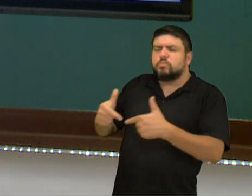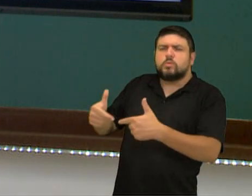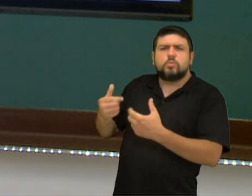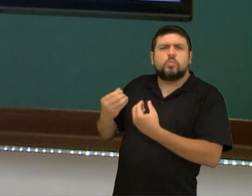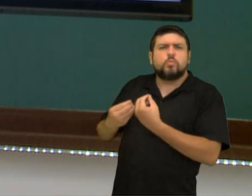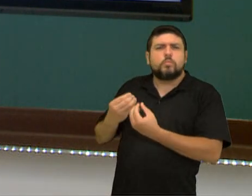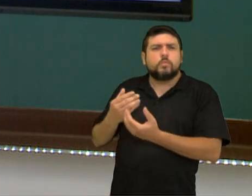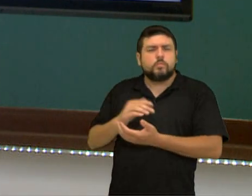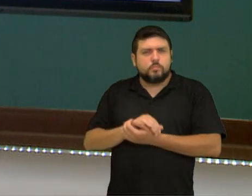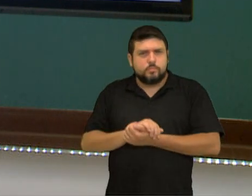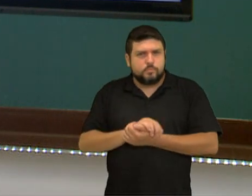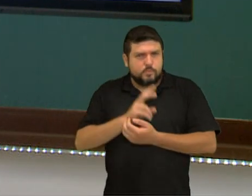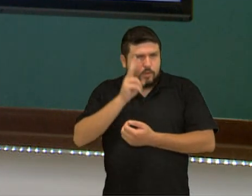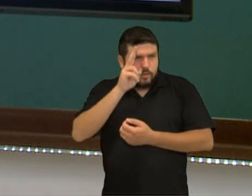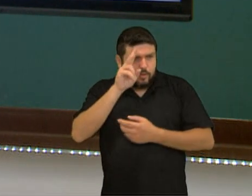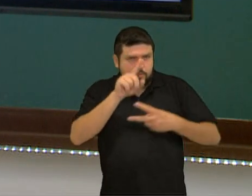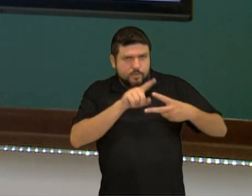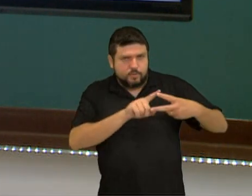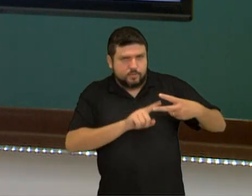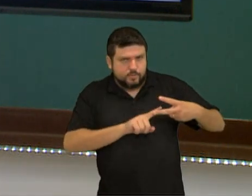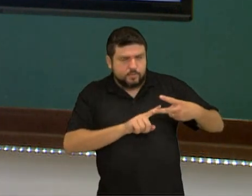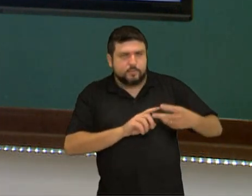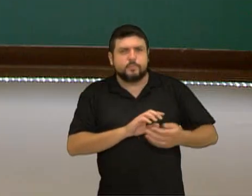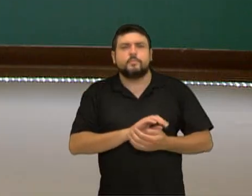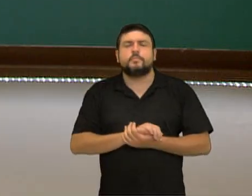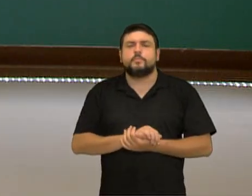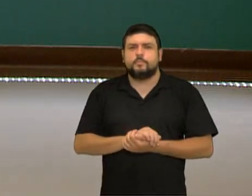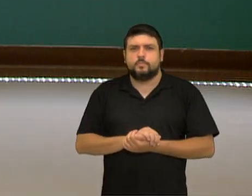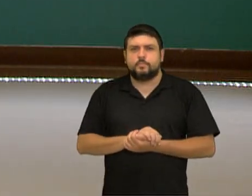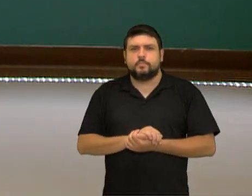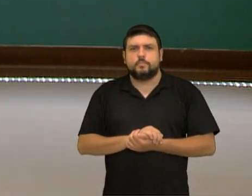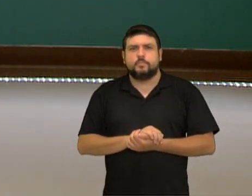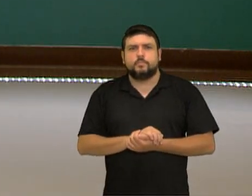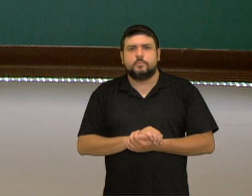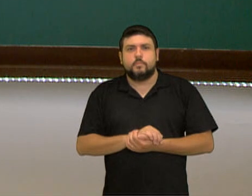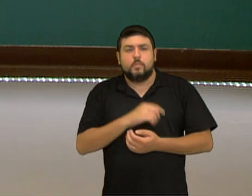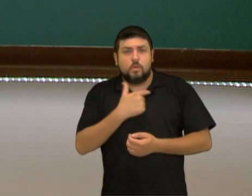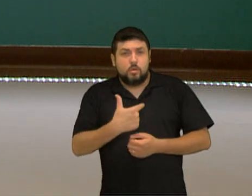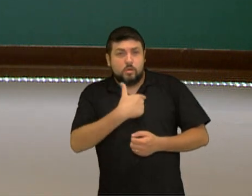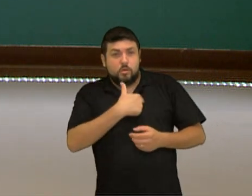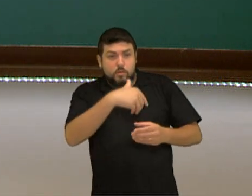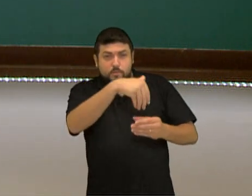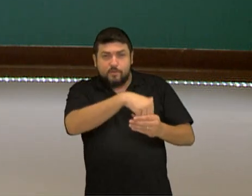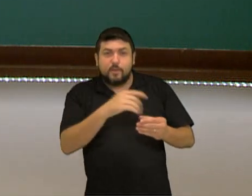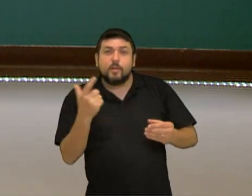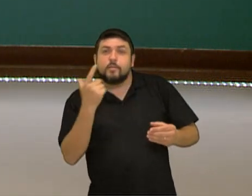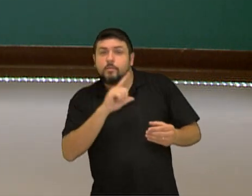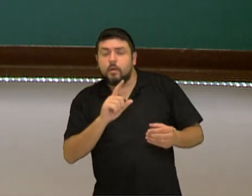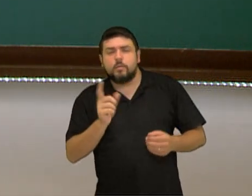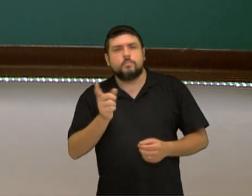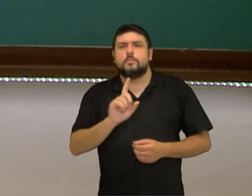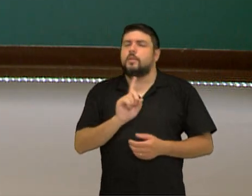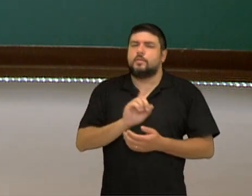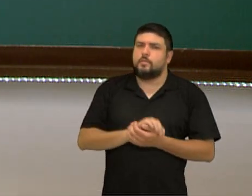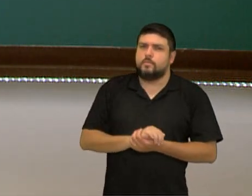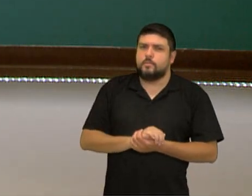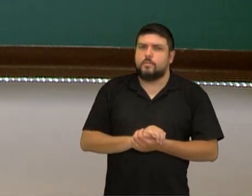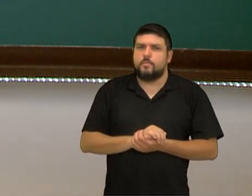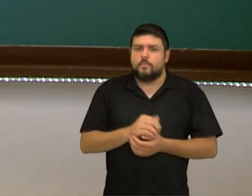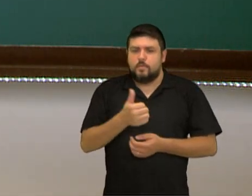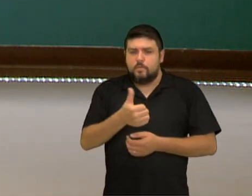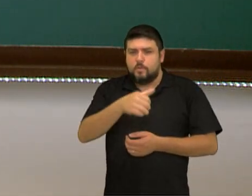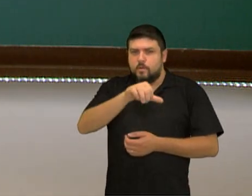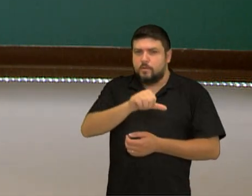governadores? Lembrou dessas duas? Vamos lá então. Não, Getúlio não venceu a eleição de 1930,